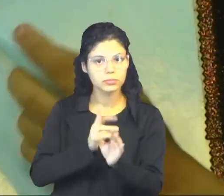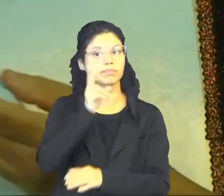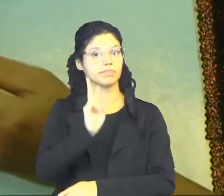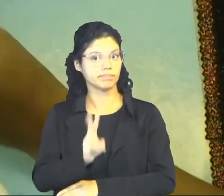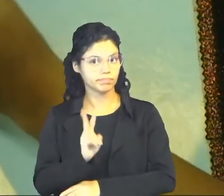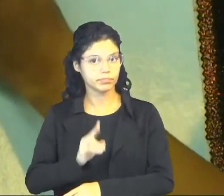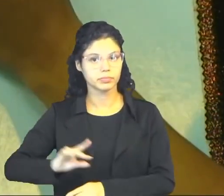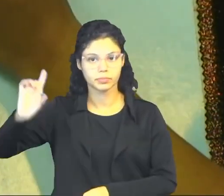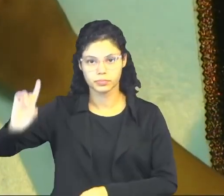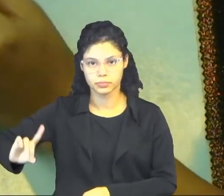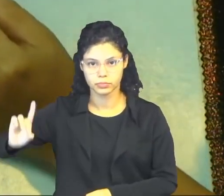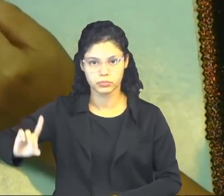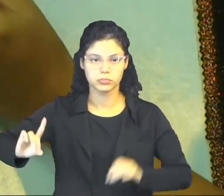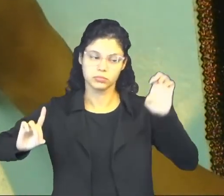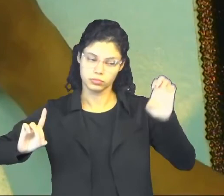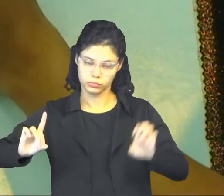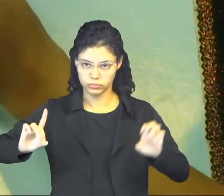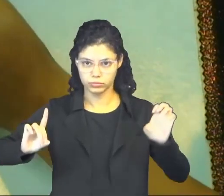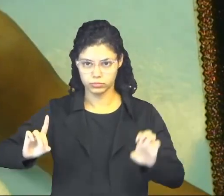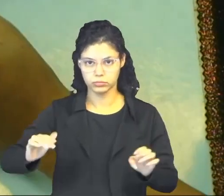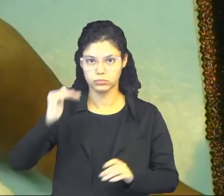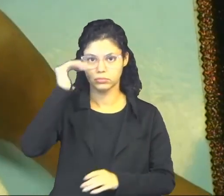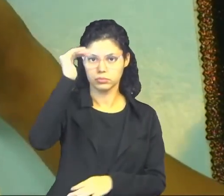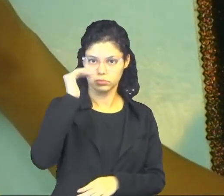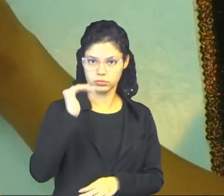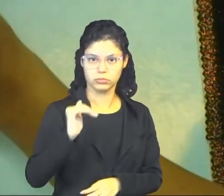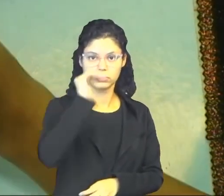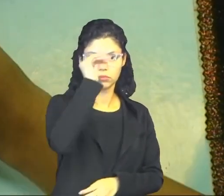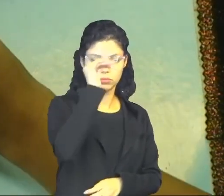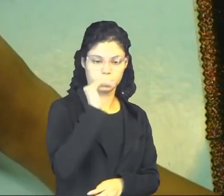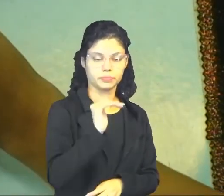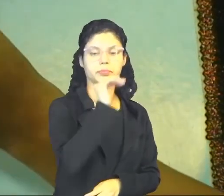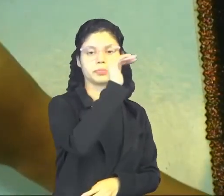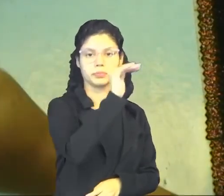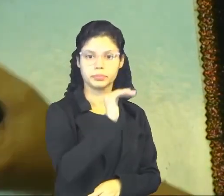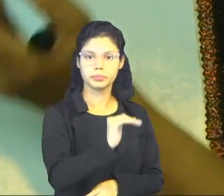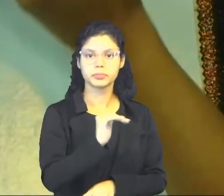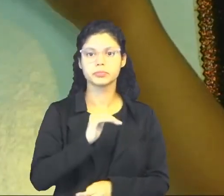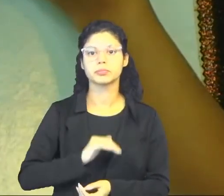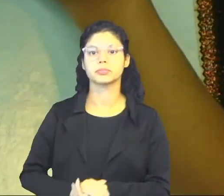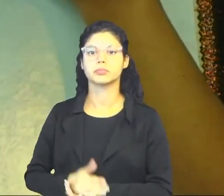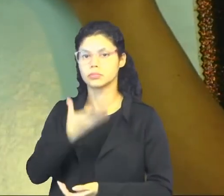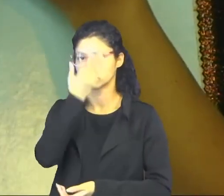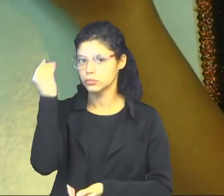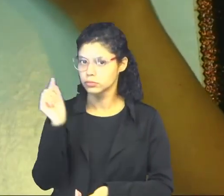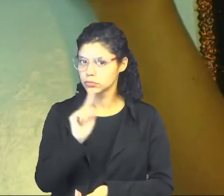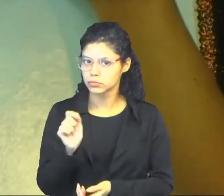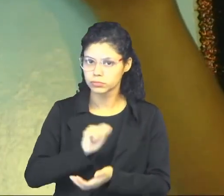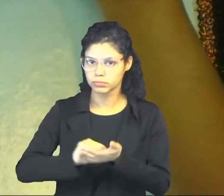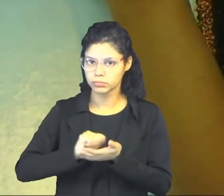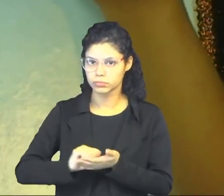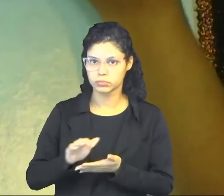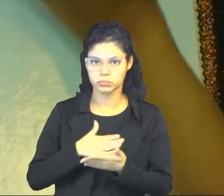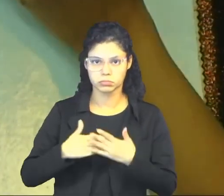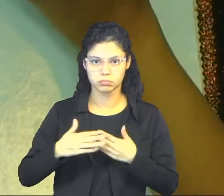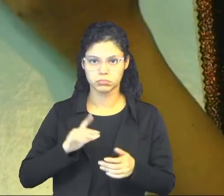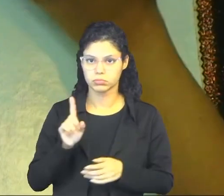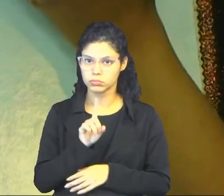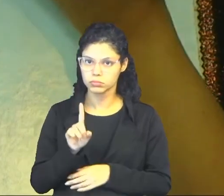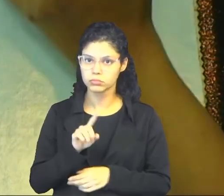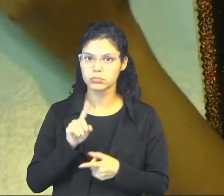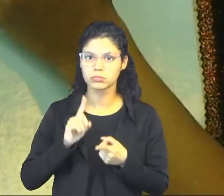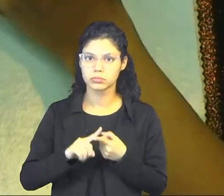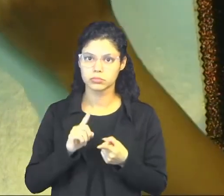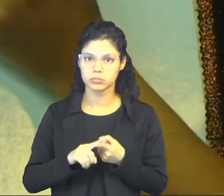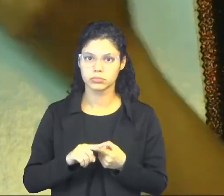dessa forma, unidade com unidade, dezena com dezena e centena com centena. Não escreva de qualquer jeito, ó, assim